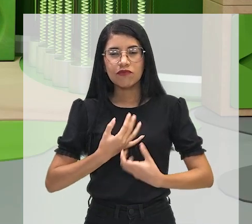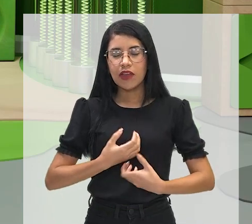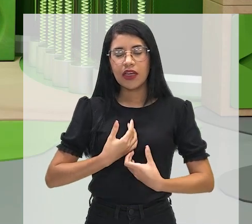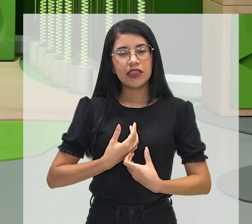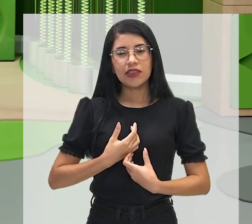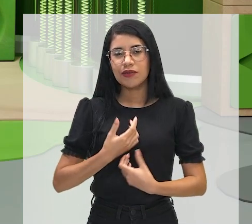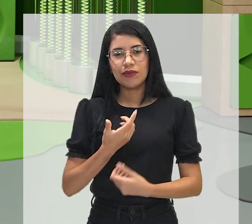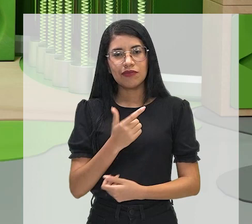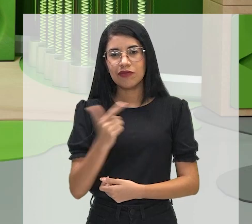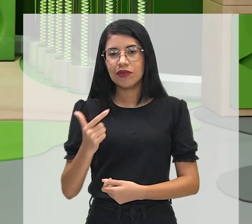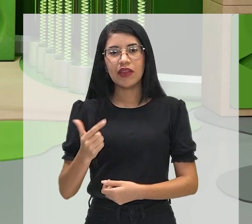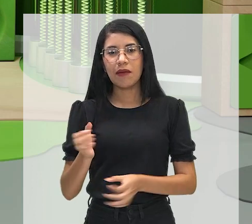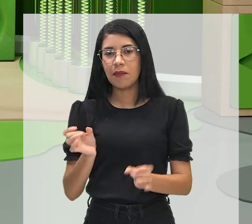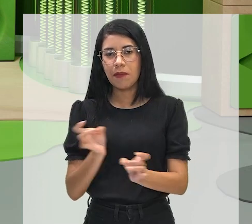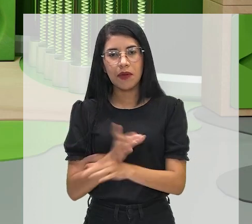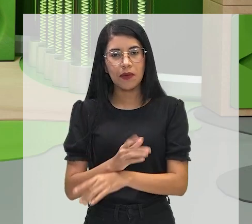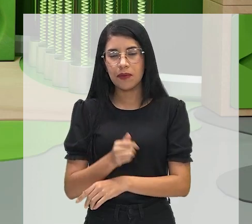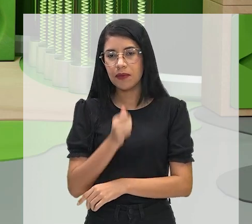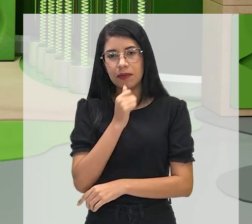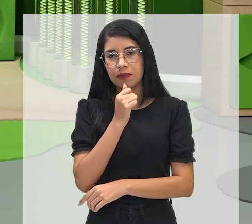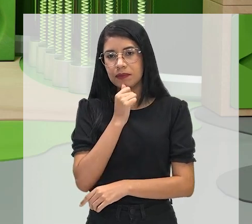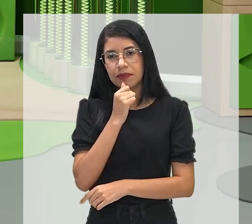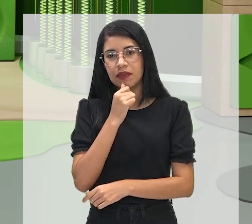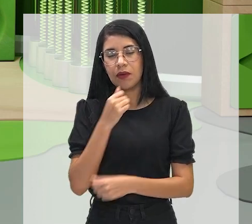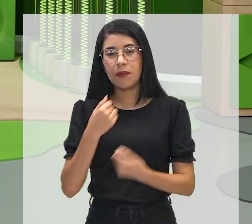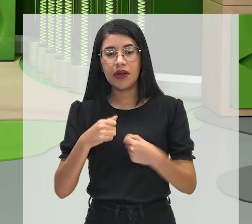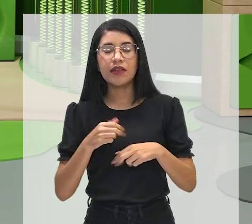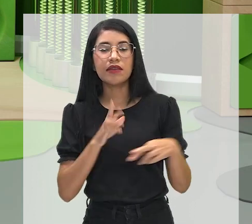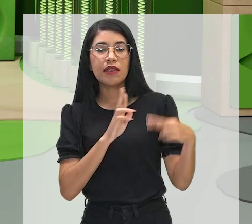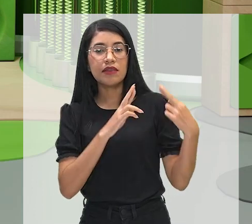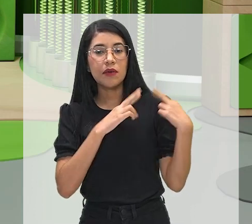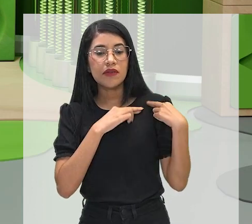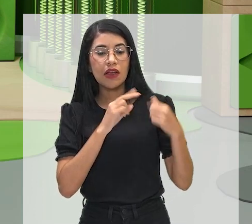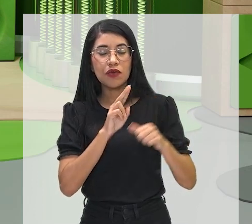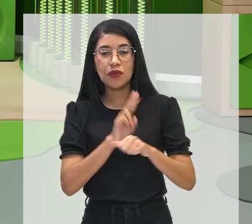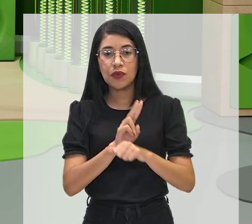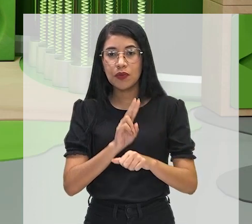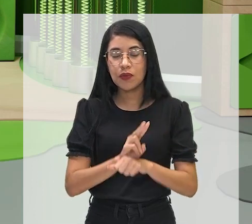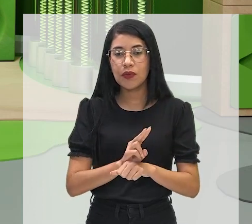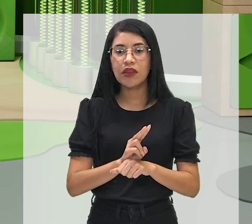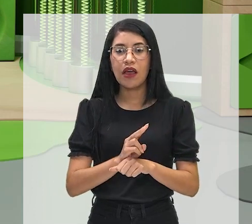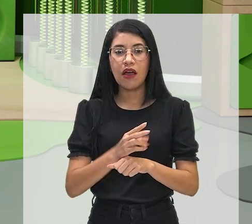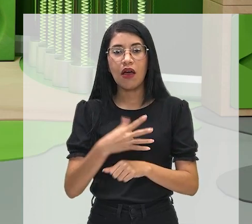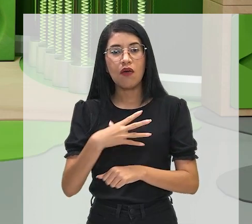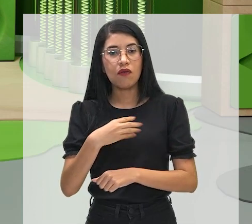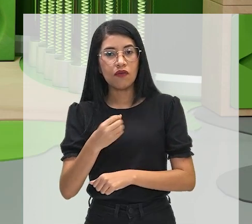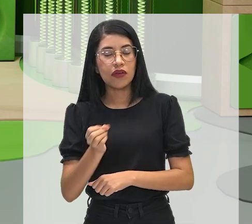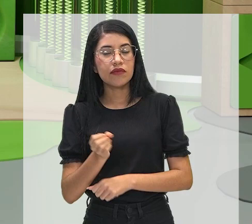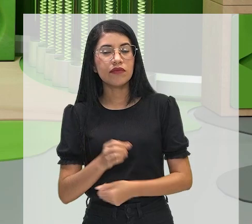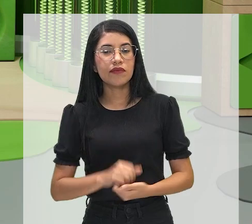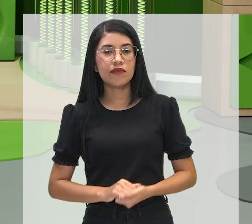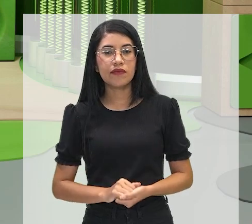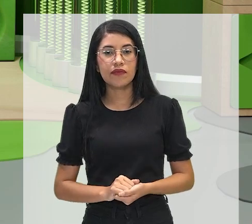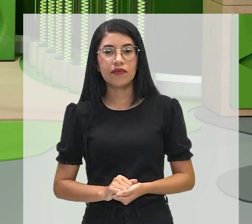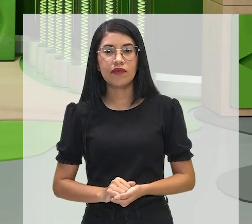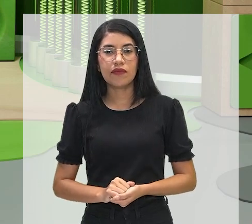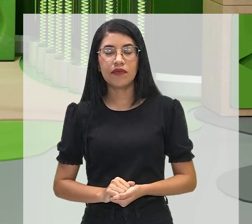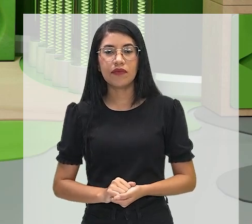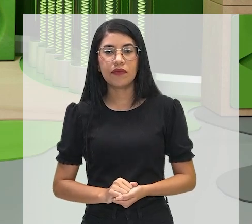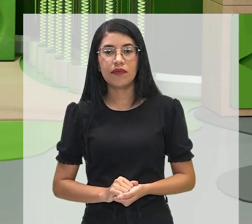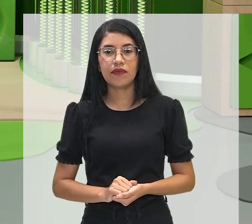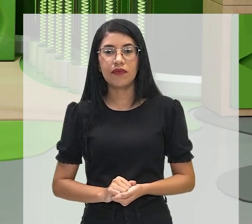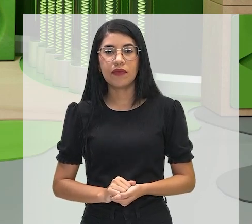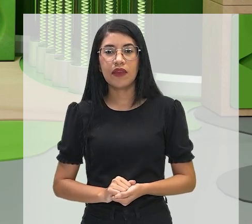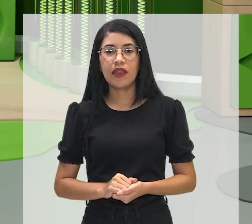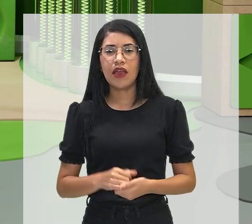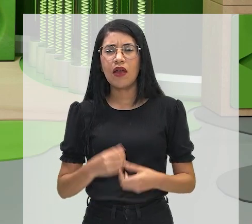pessoa ela não vai estar preparada para arcar com as responsabilidades de cuidar, de gerar uma nova vida, certo?